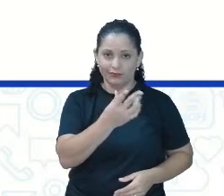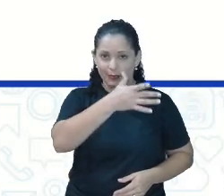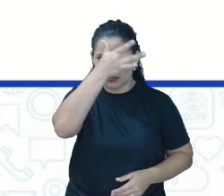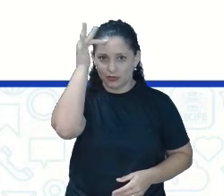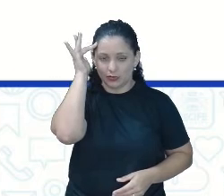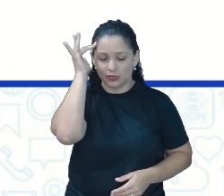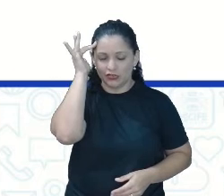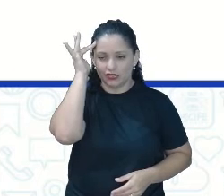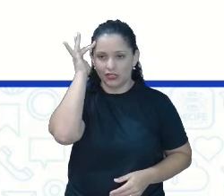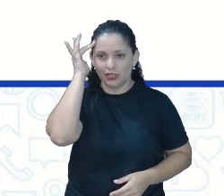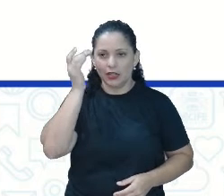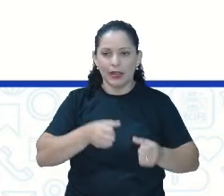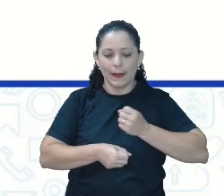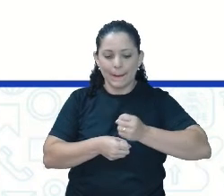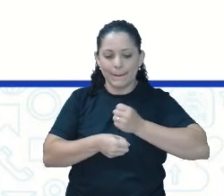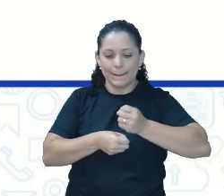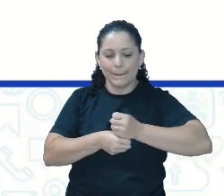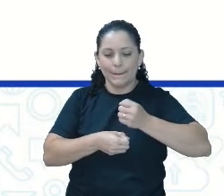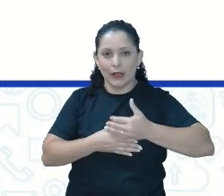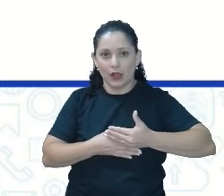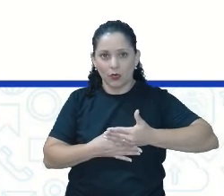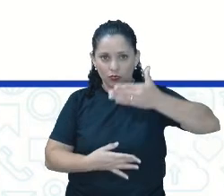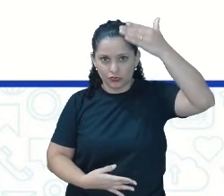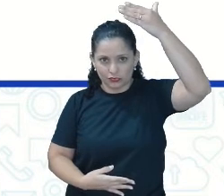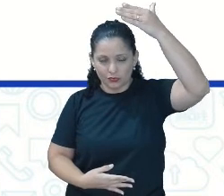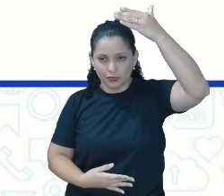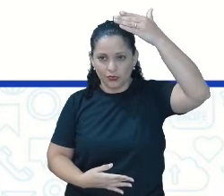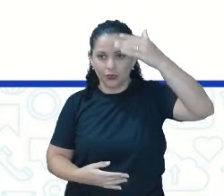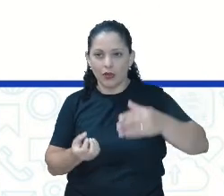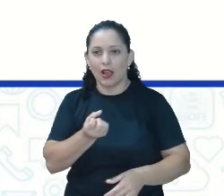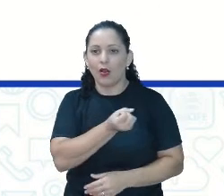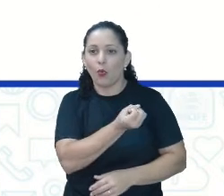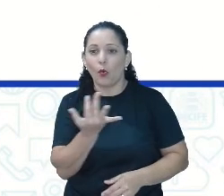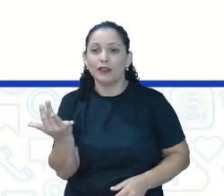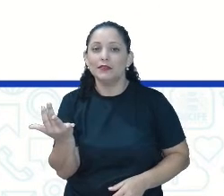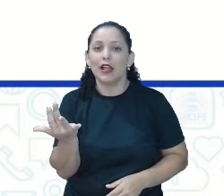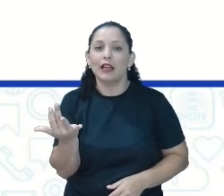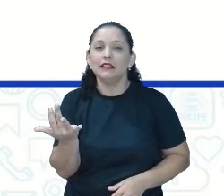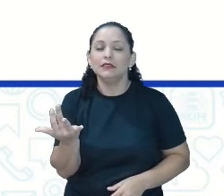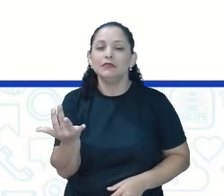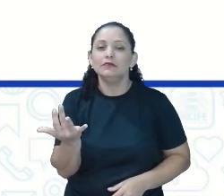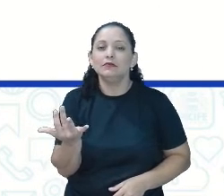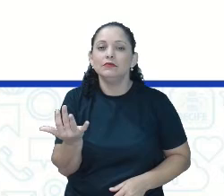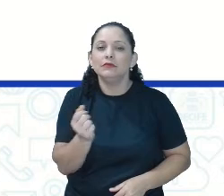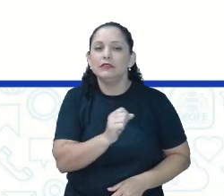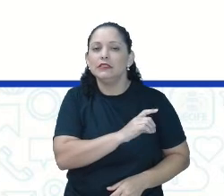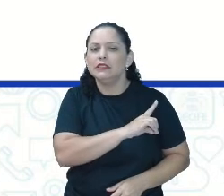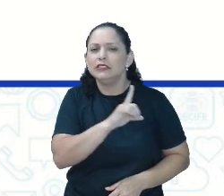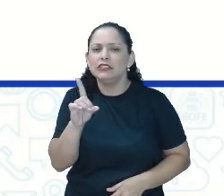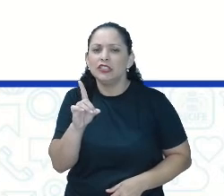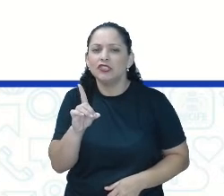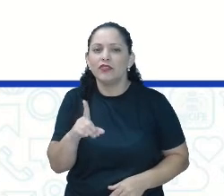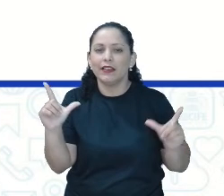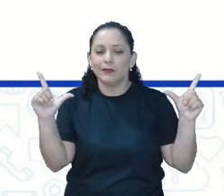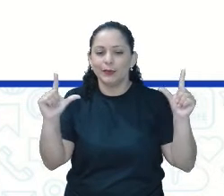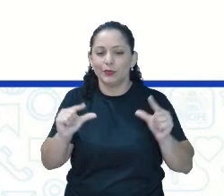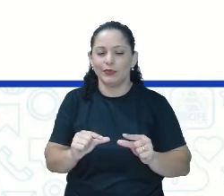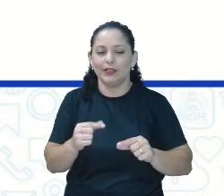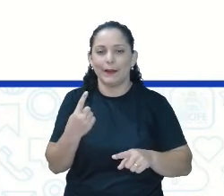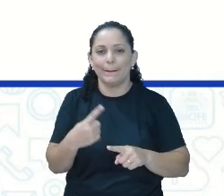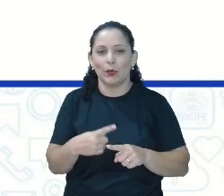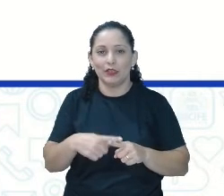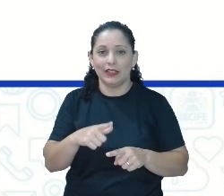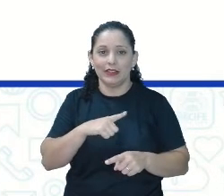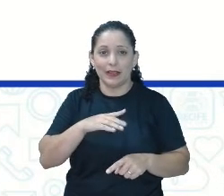construir esse mesmo muro, a quantidade de dias necessários, certo? Ela vai diminuir, porque eu vou ter mais